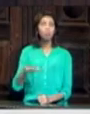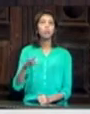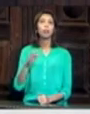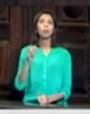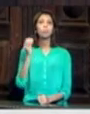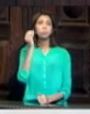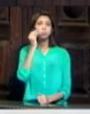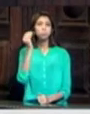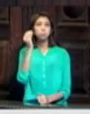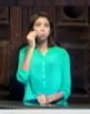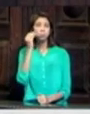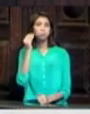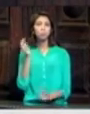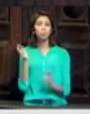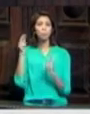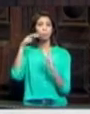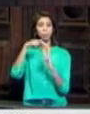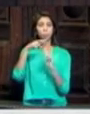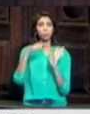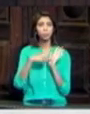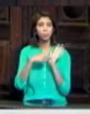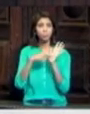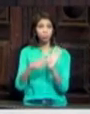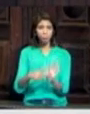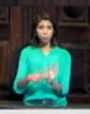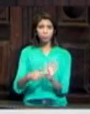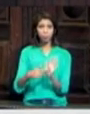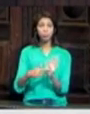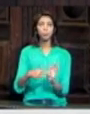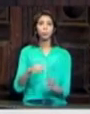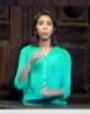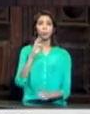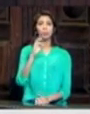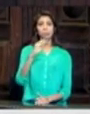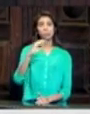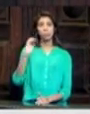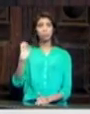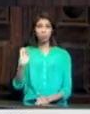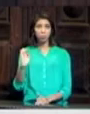ingressamos com uma representação no Tribunal de Contas do Estado,